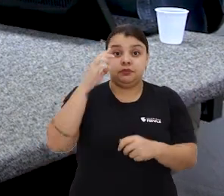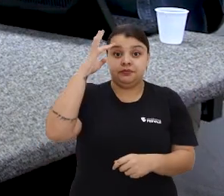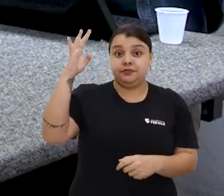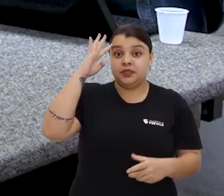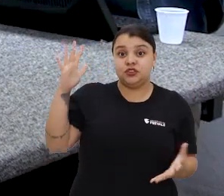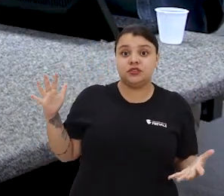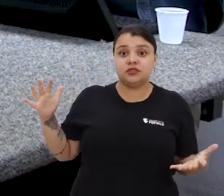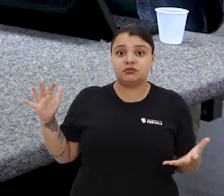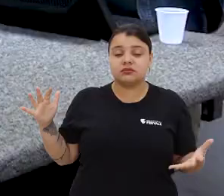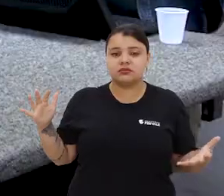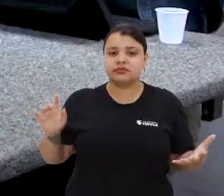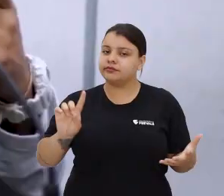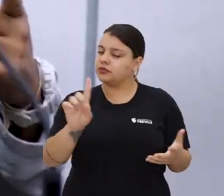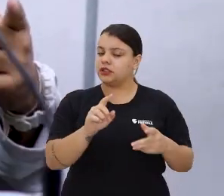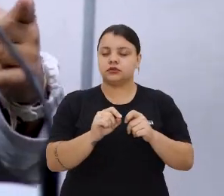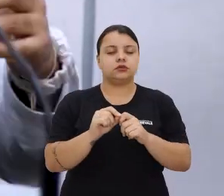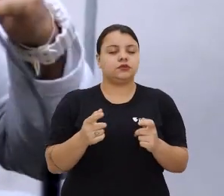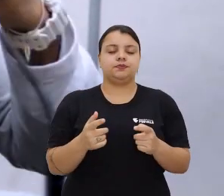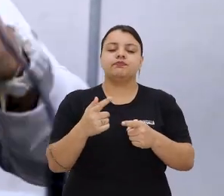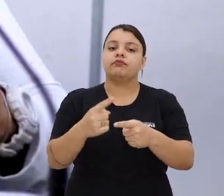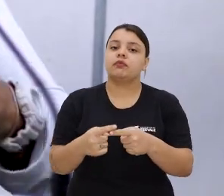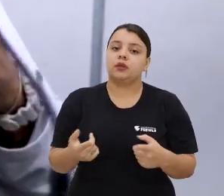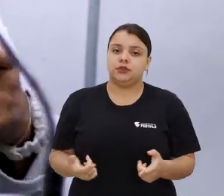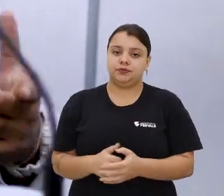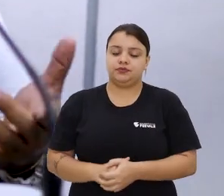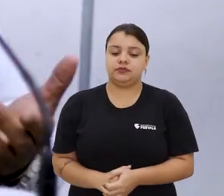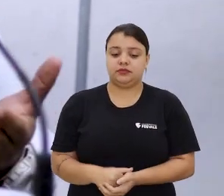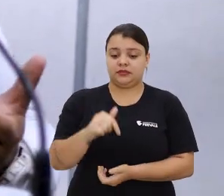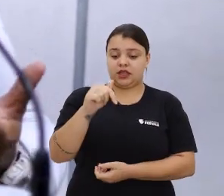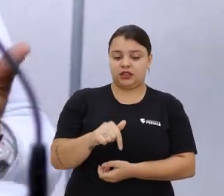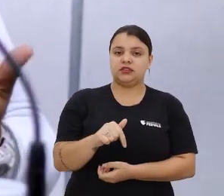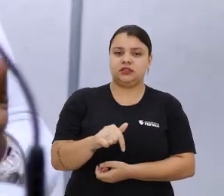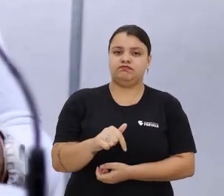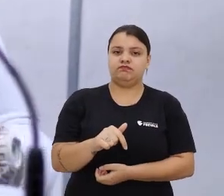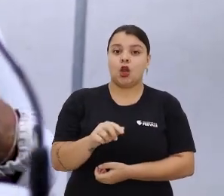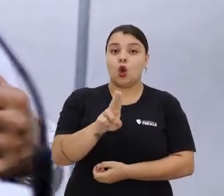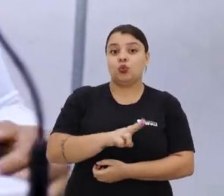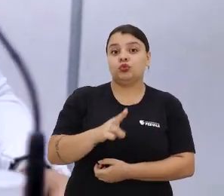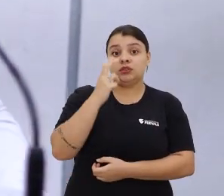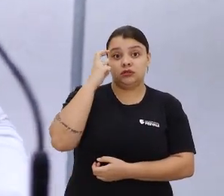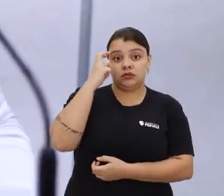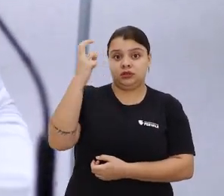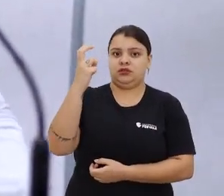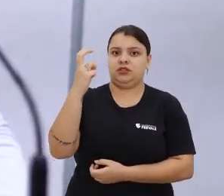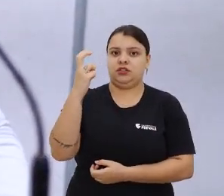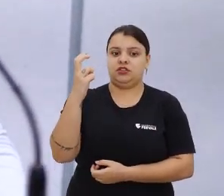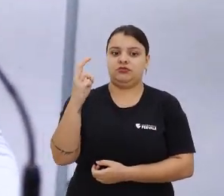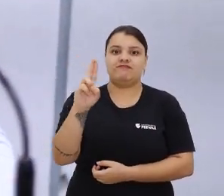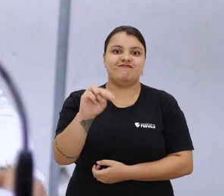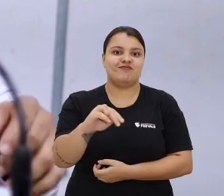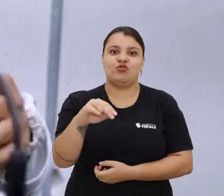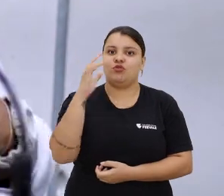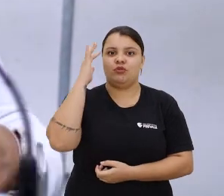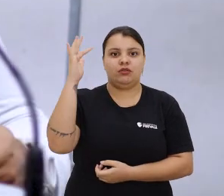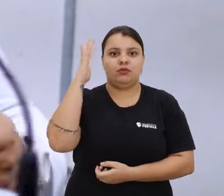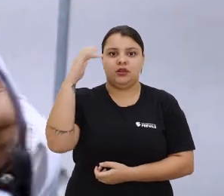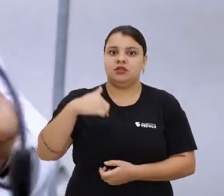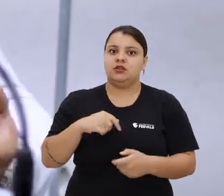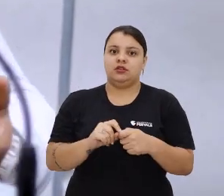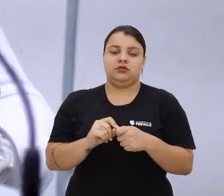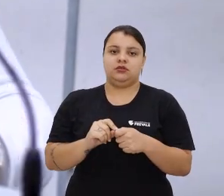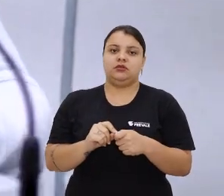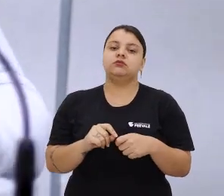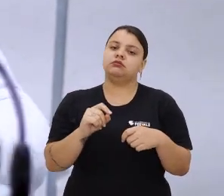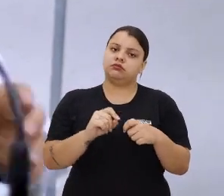todo direito. Né? Mas não fiz, porque ali agindo com inteligência era tudo que eles não imaginavam que eu fosse fazer. Né? Fazer um